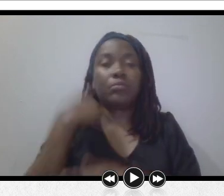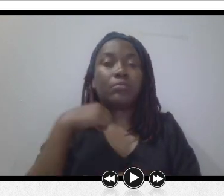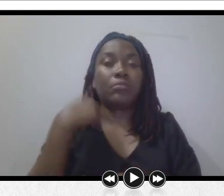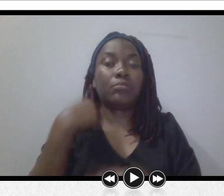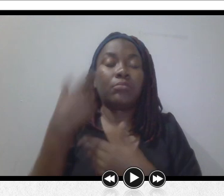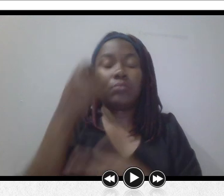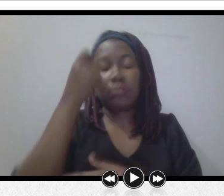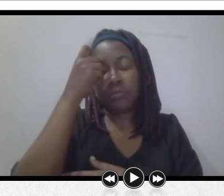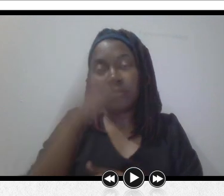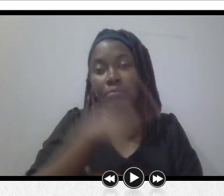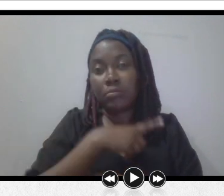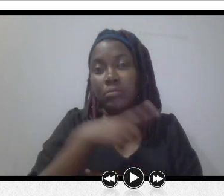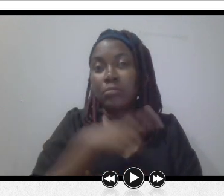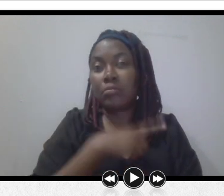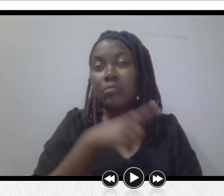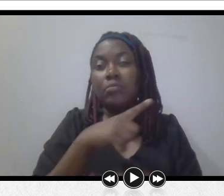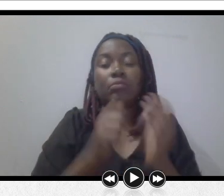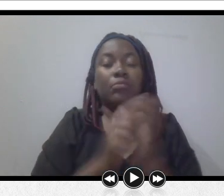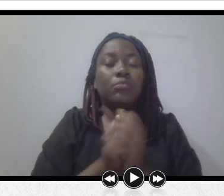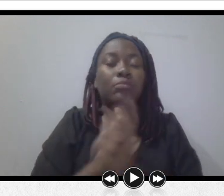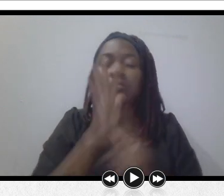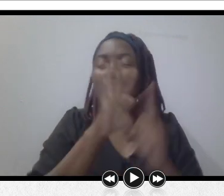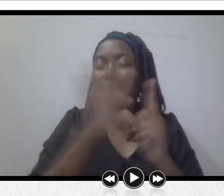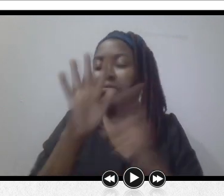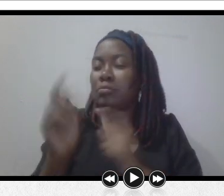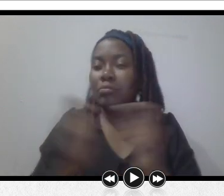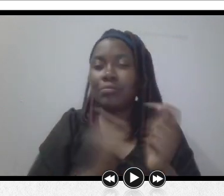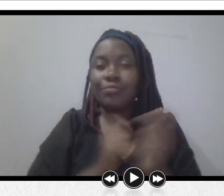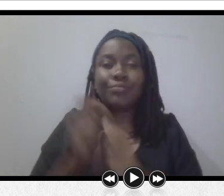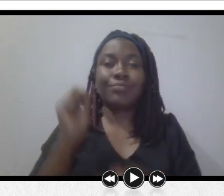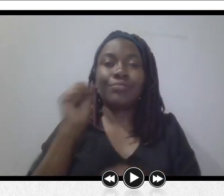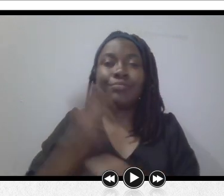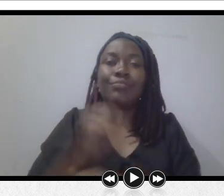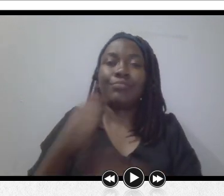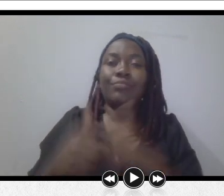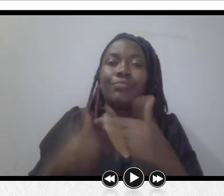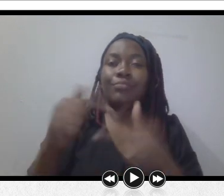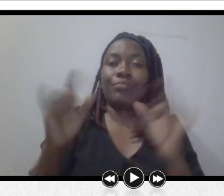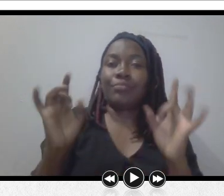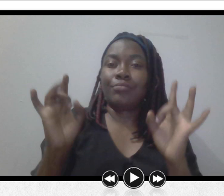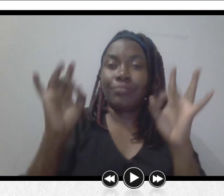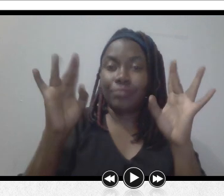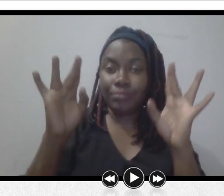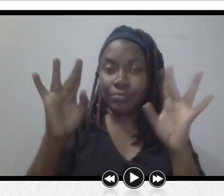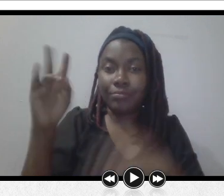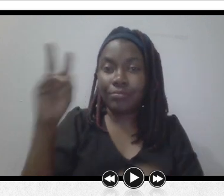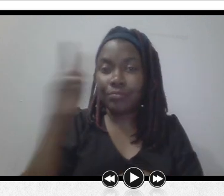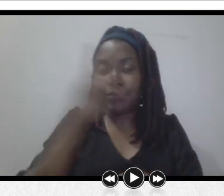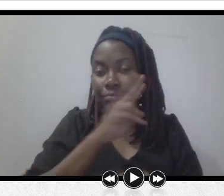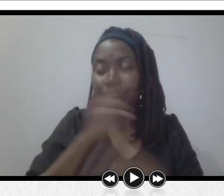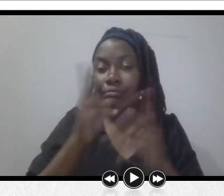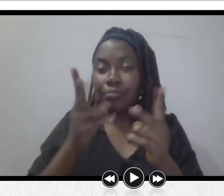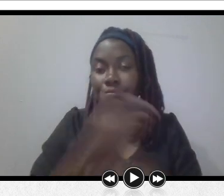que nós tivemos é que vários setores da economia deixaram de ter uma atuação exclusiva e intensa do